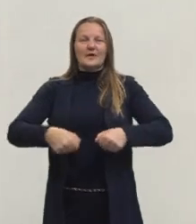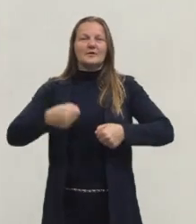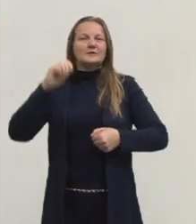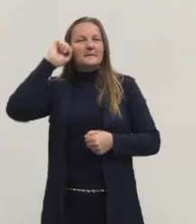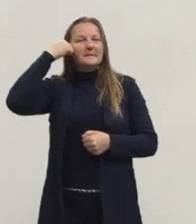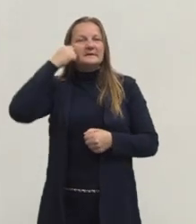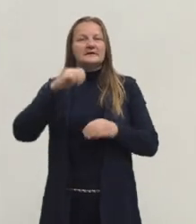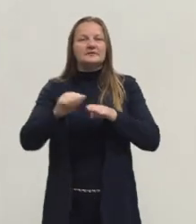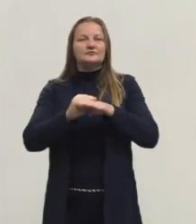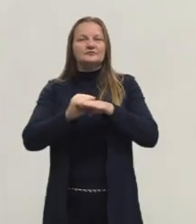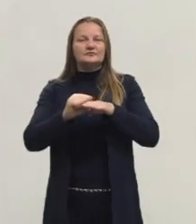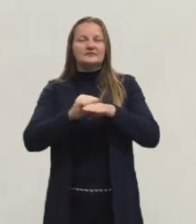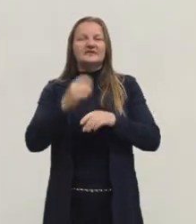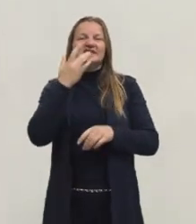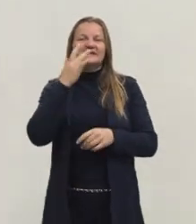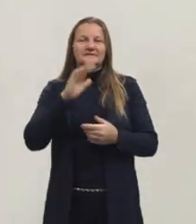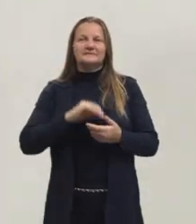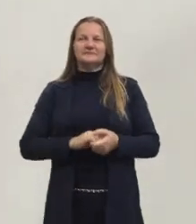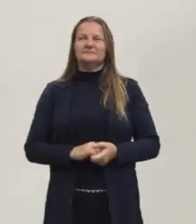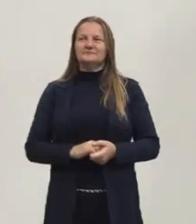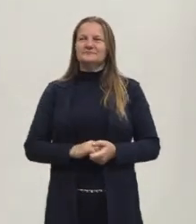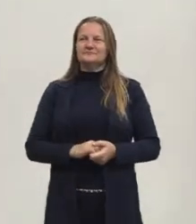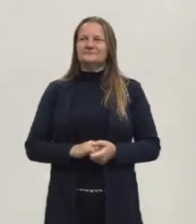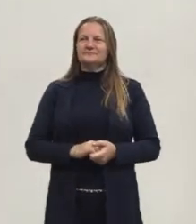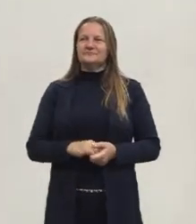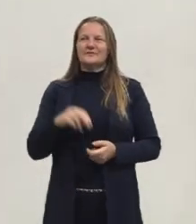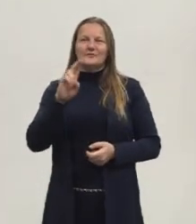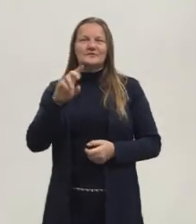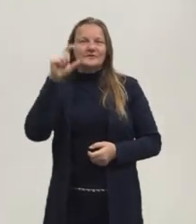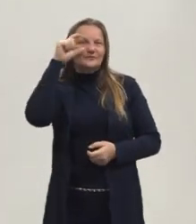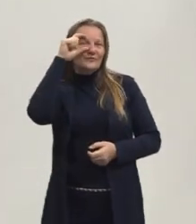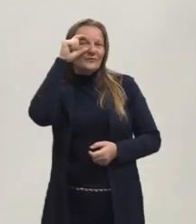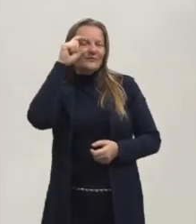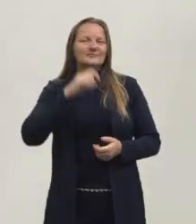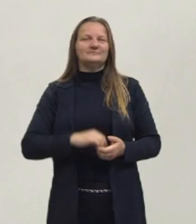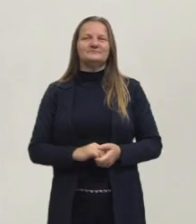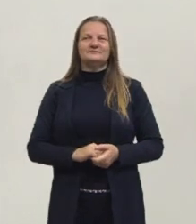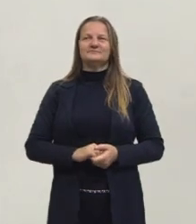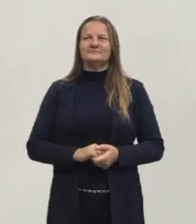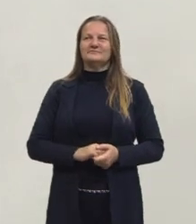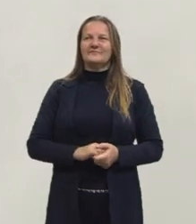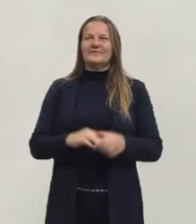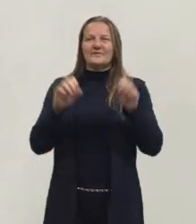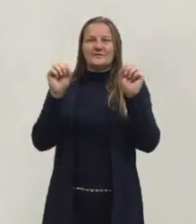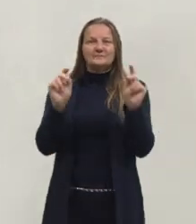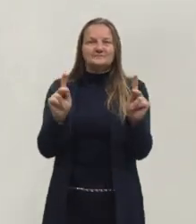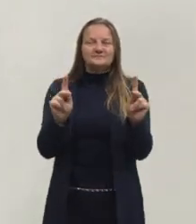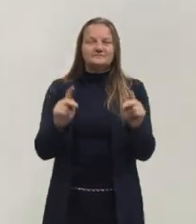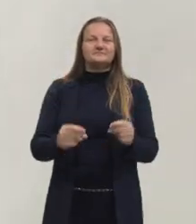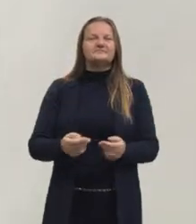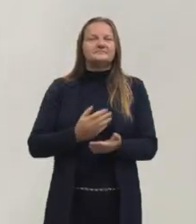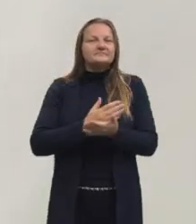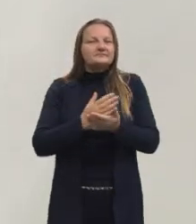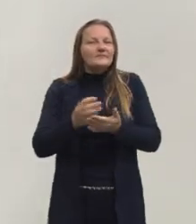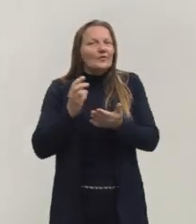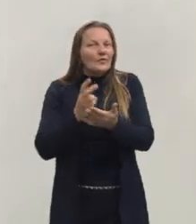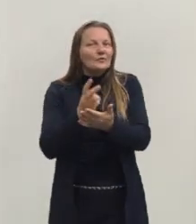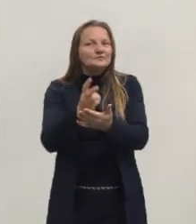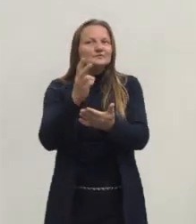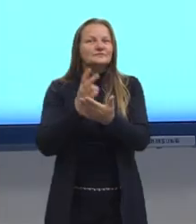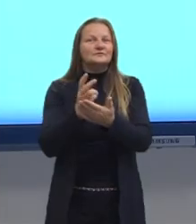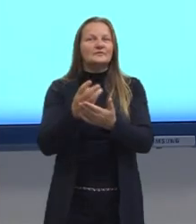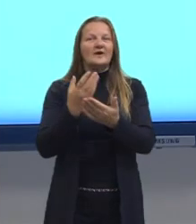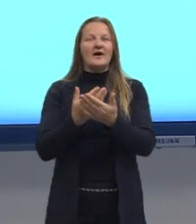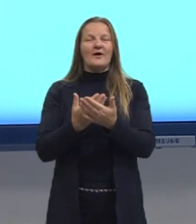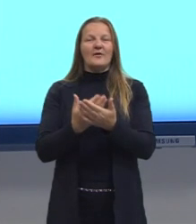e um tênis branco lembrando também que eu uso óculos certo pessoal então a gente vai seguir né a nossa